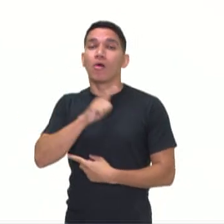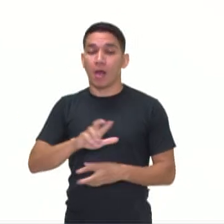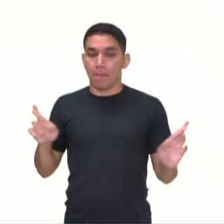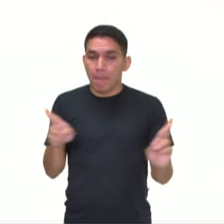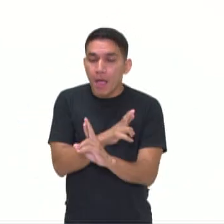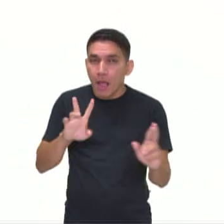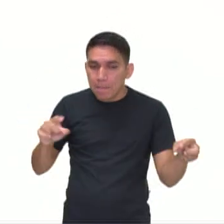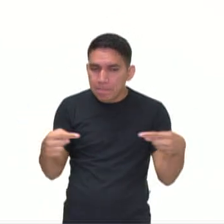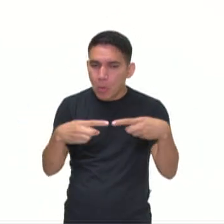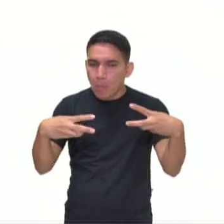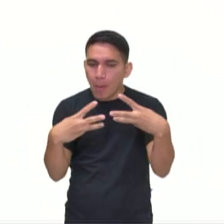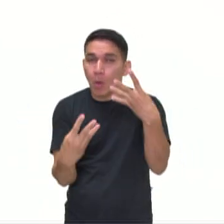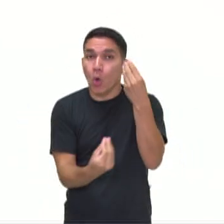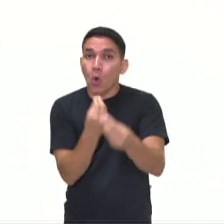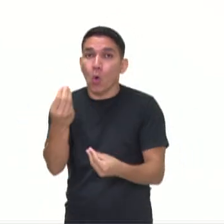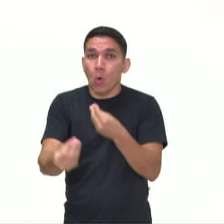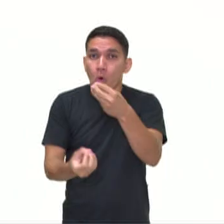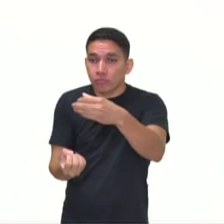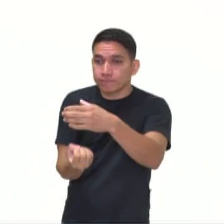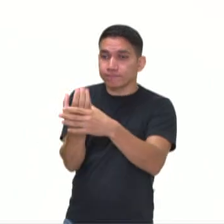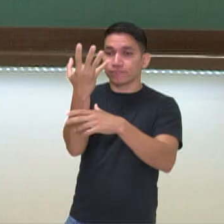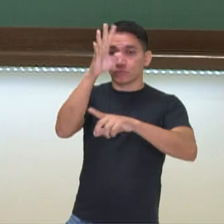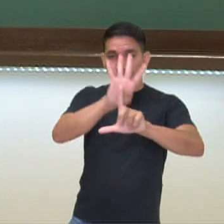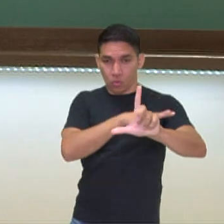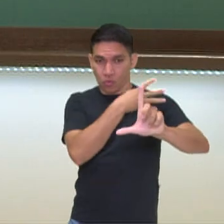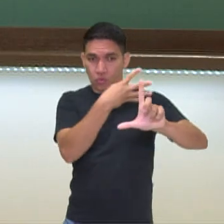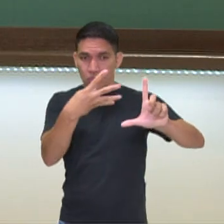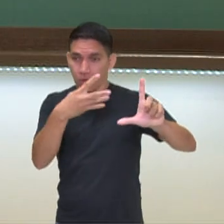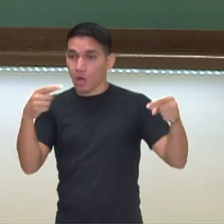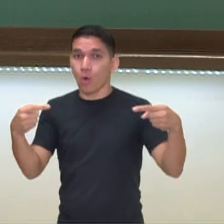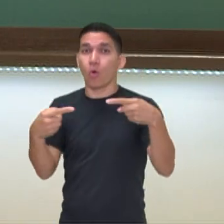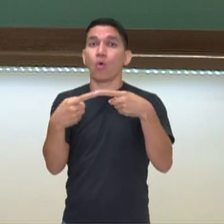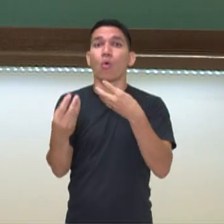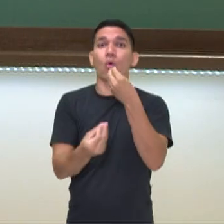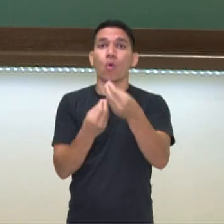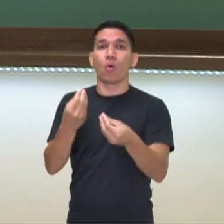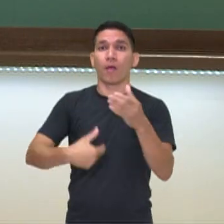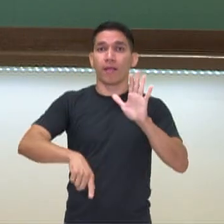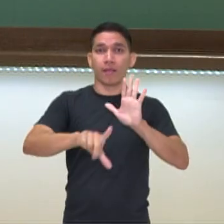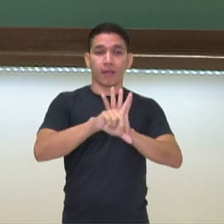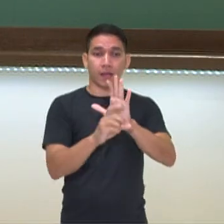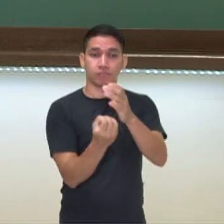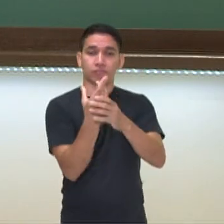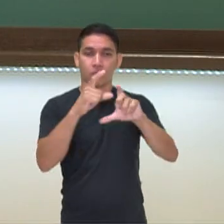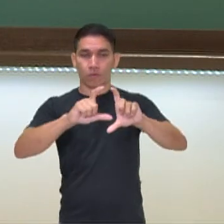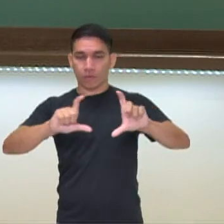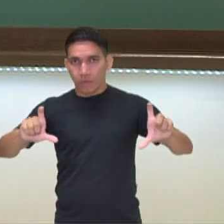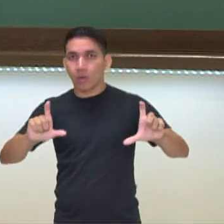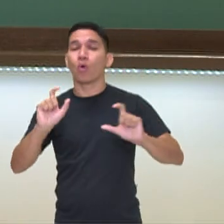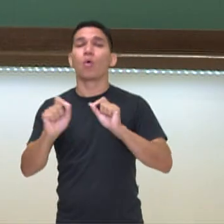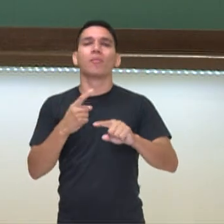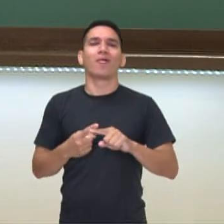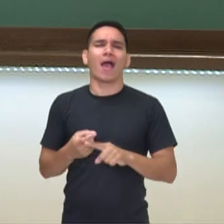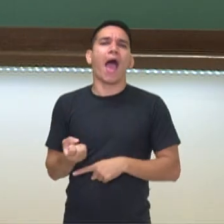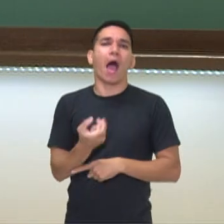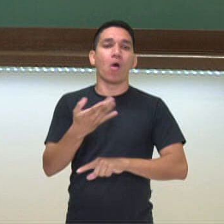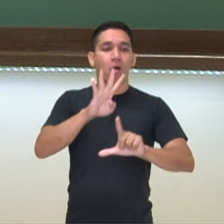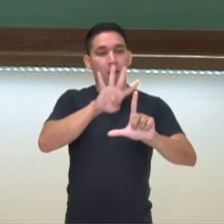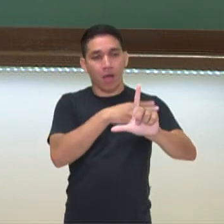relacionando, tá? A construção do gráfico junto com a lei de formação, tá bom? Porque tem alguns gráficos,